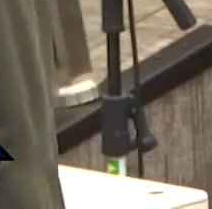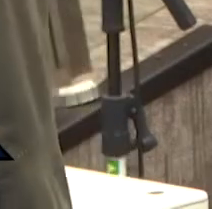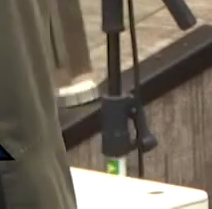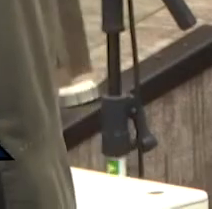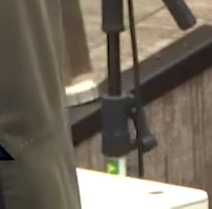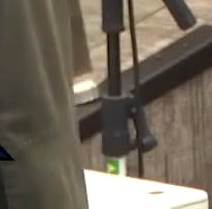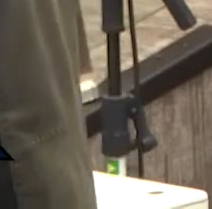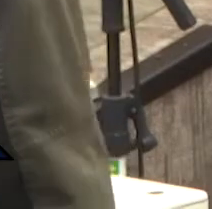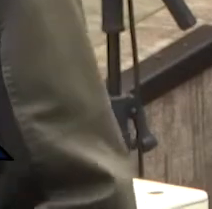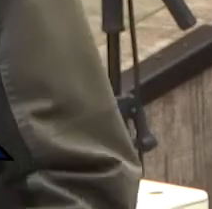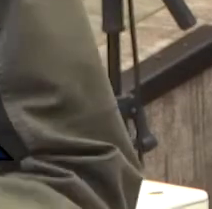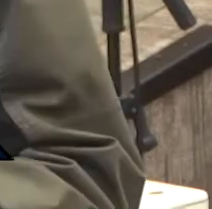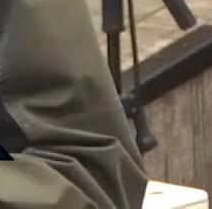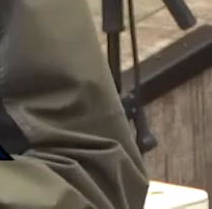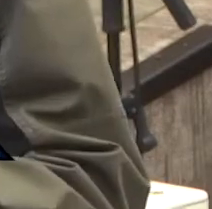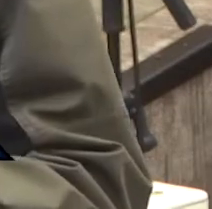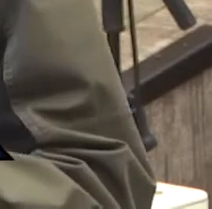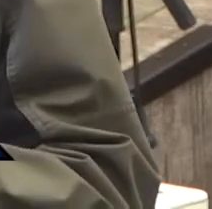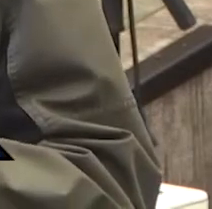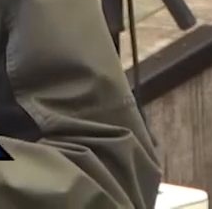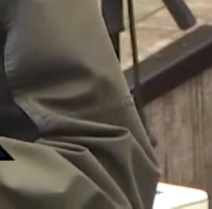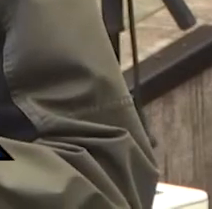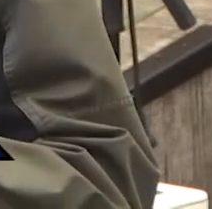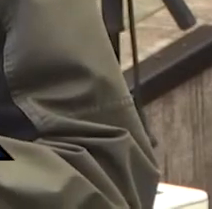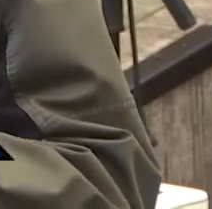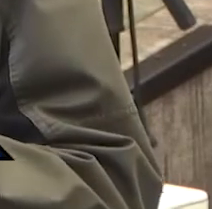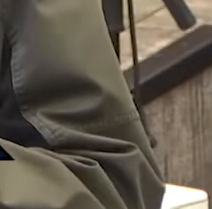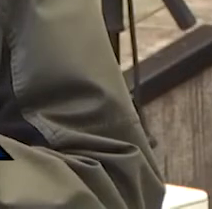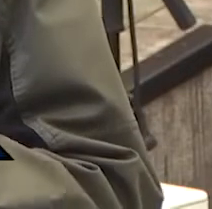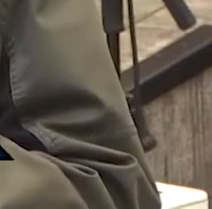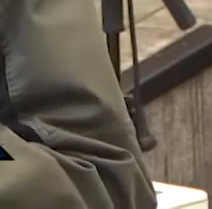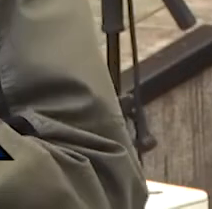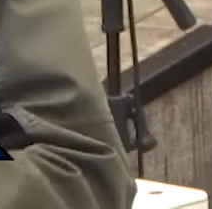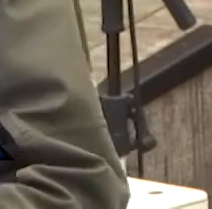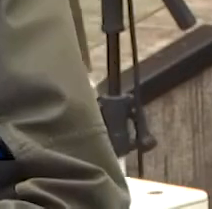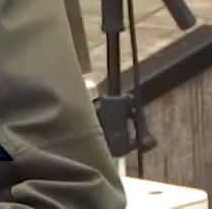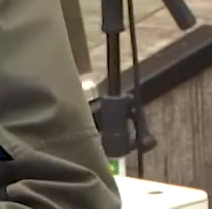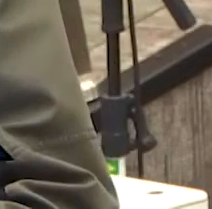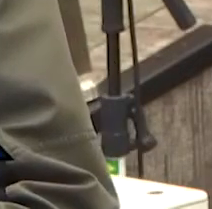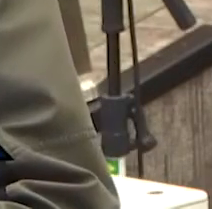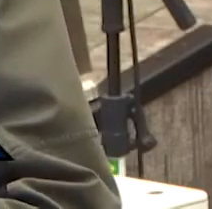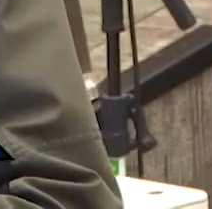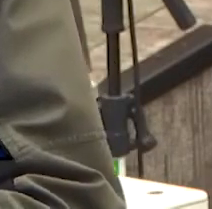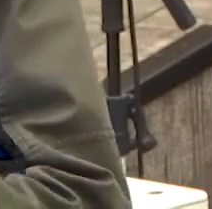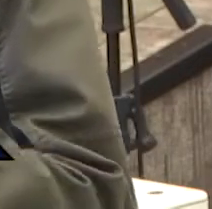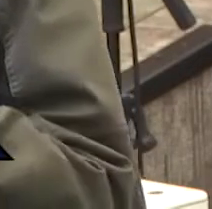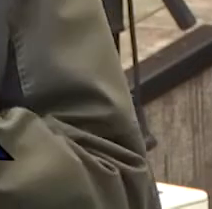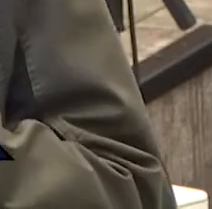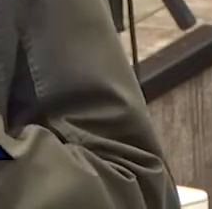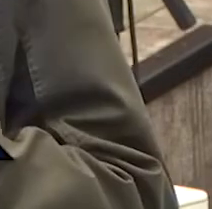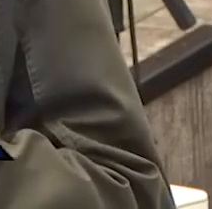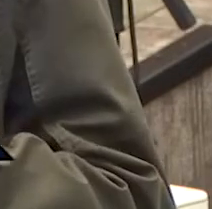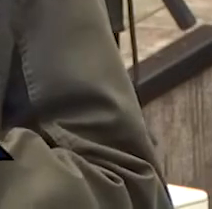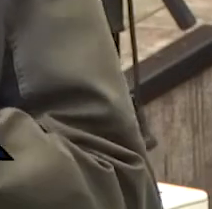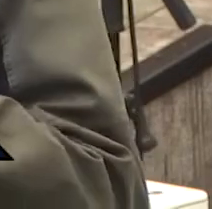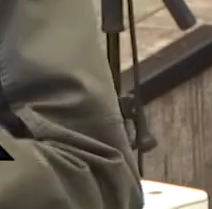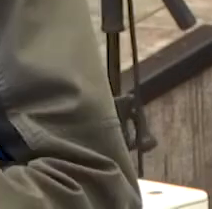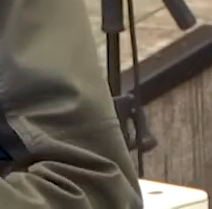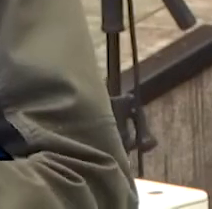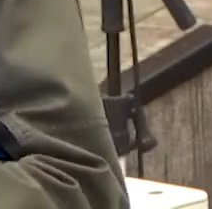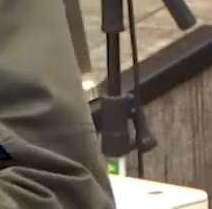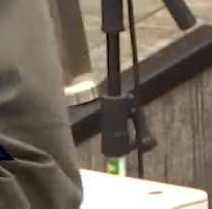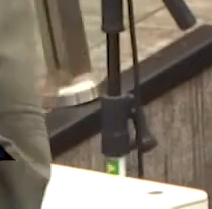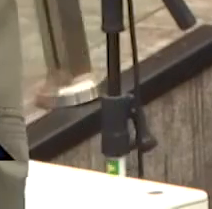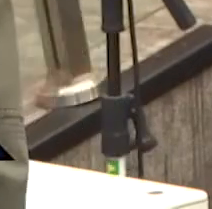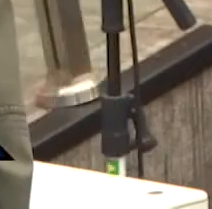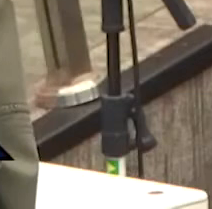direito. Então, a discussão é para que muitas cidades já realizaram, vamos dizer assim, essa recepção jurídica das